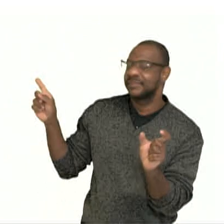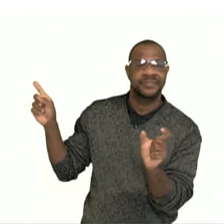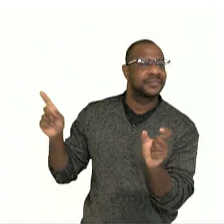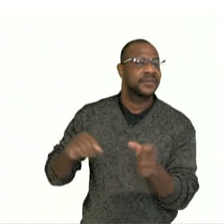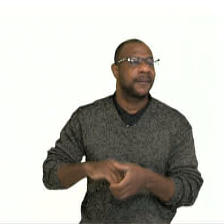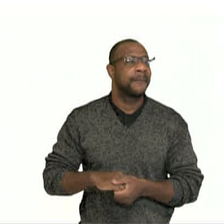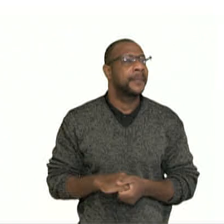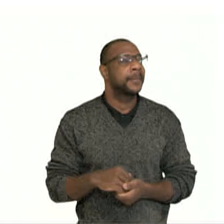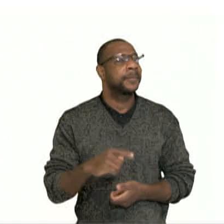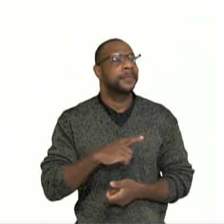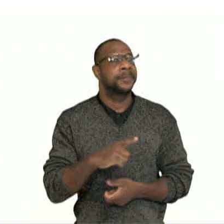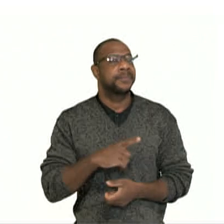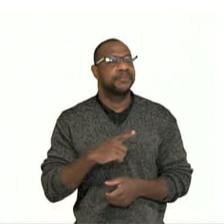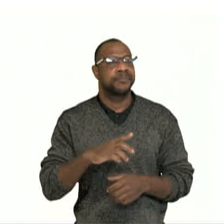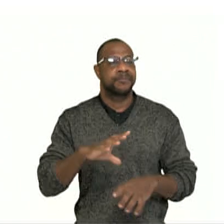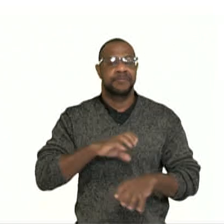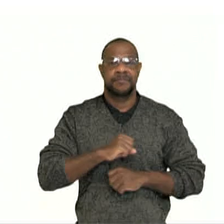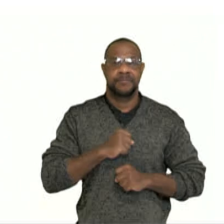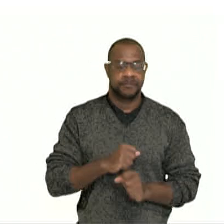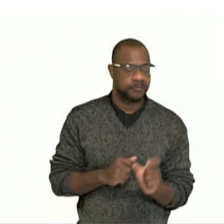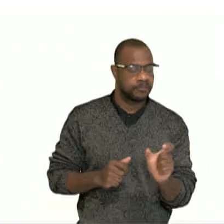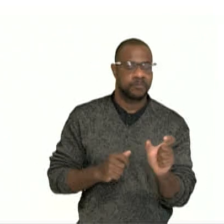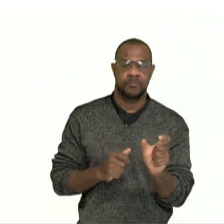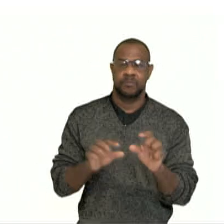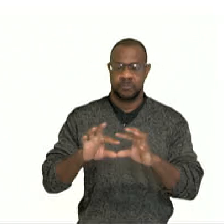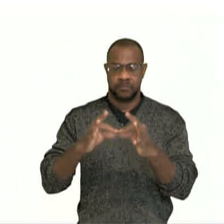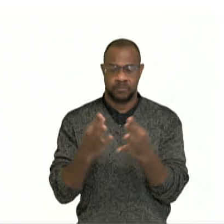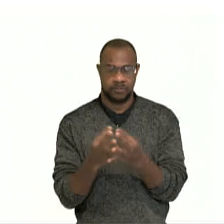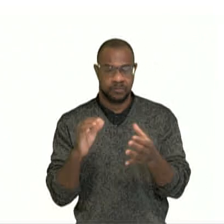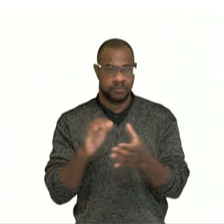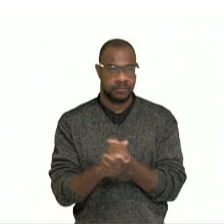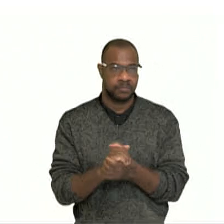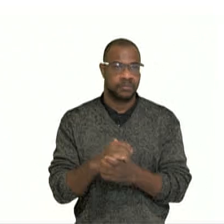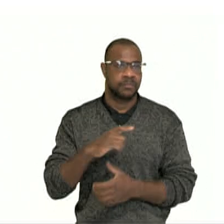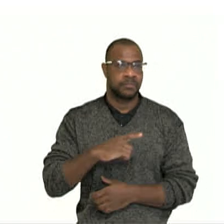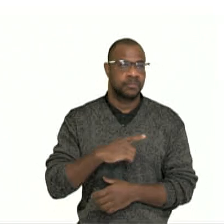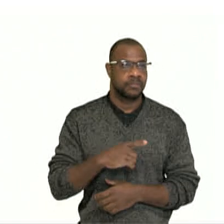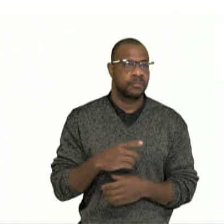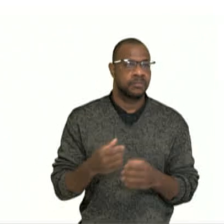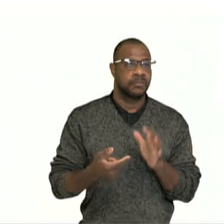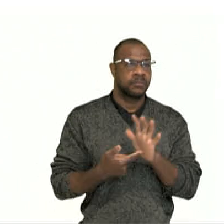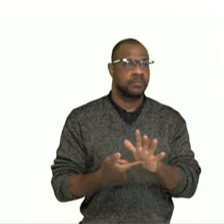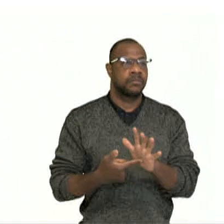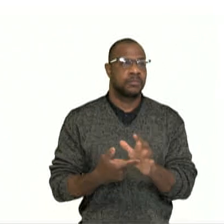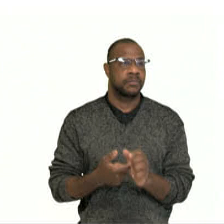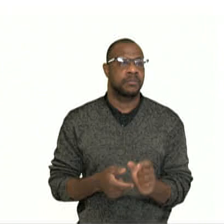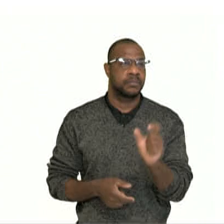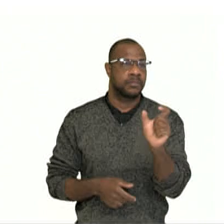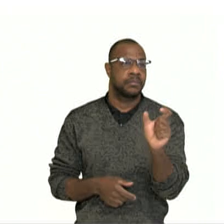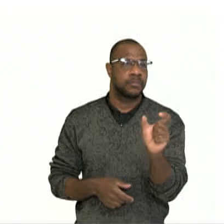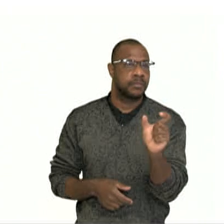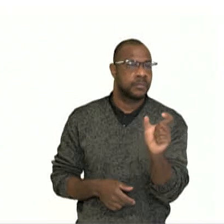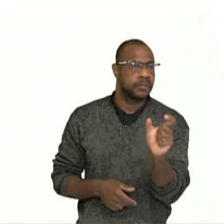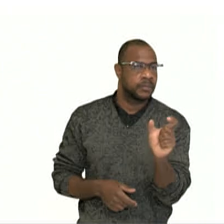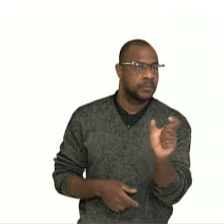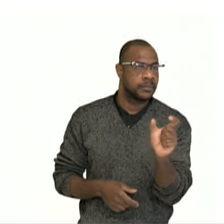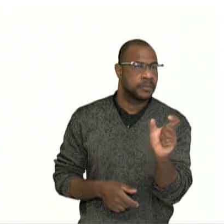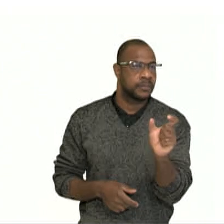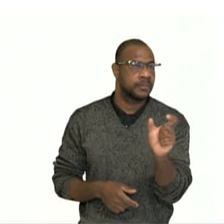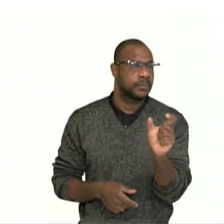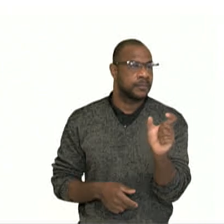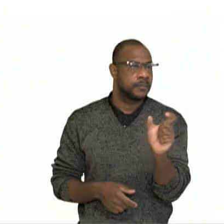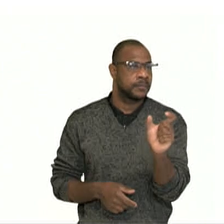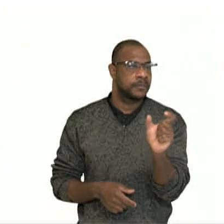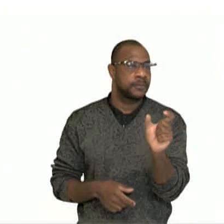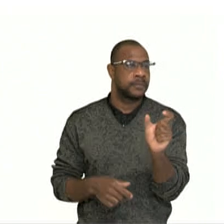a aquisição de parentesco por casamento, nós vamos ter a expressão in-law. Então, por exemplo, se a gente